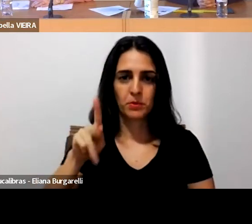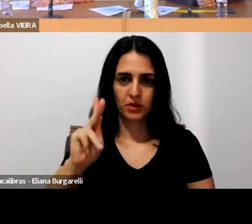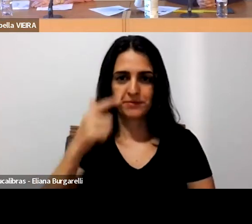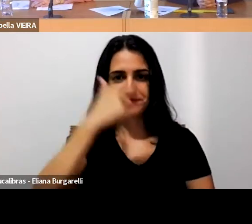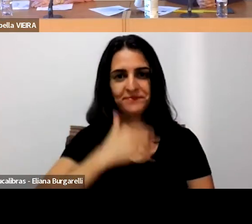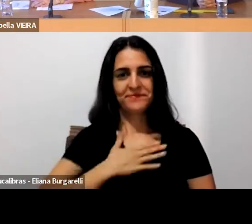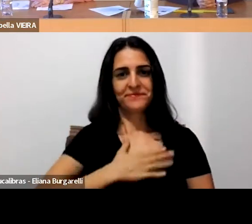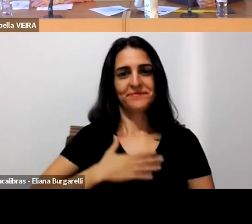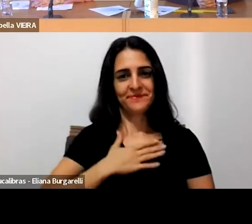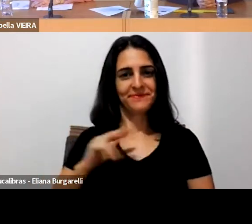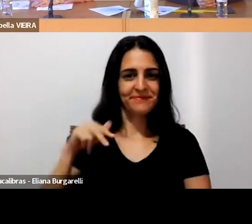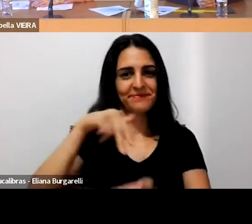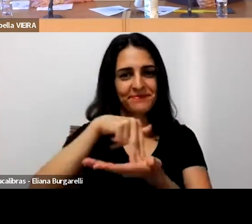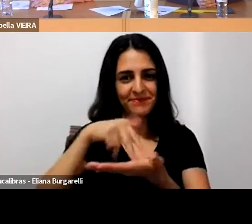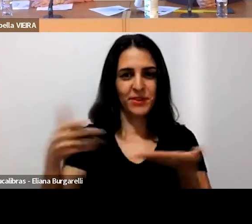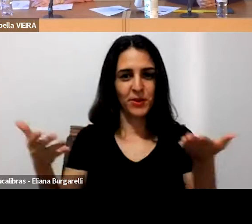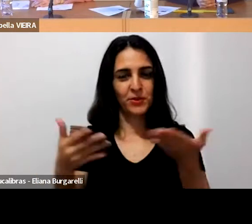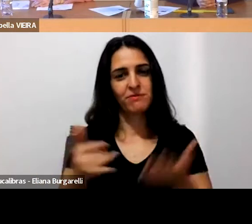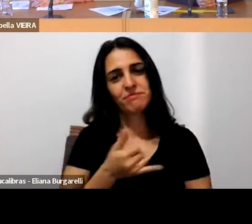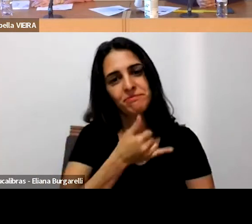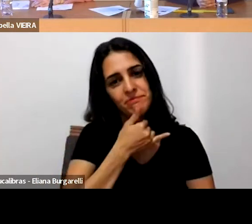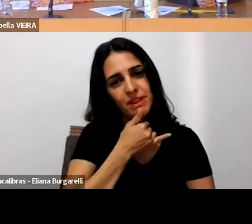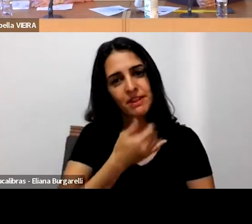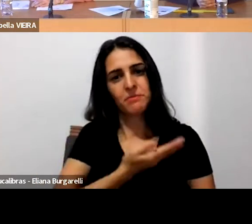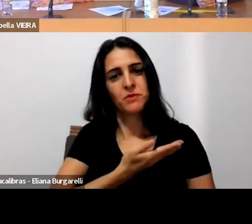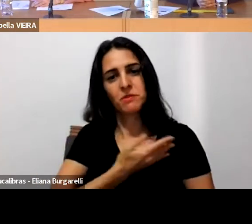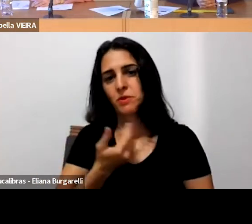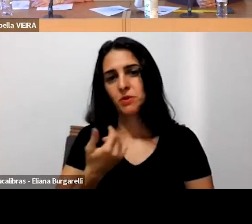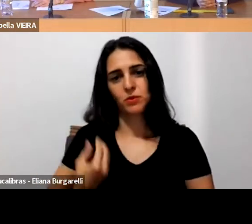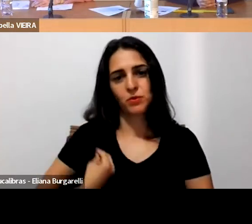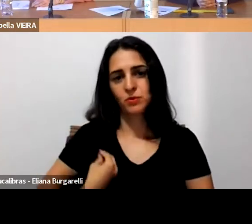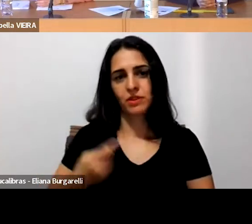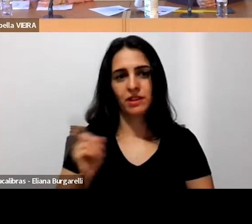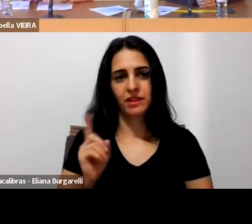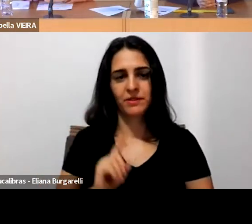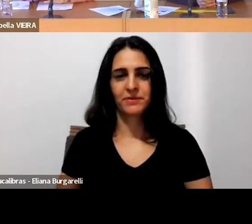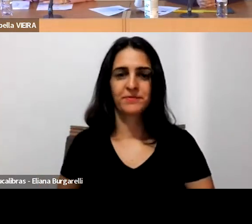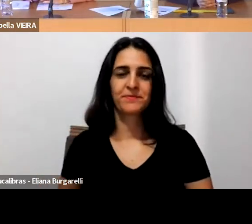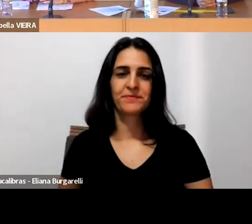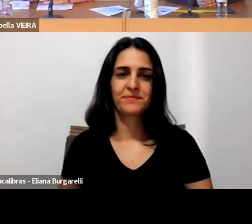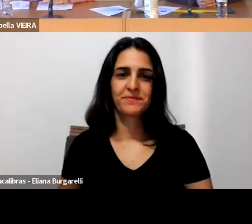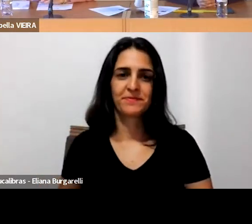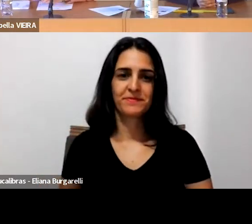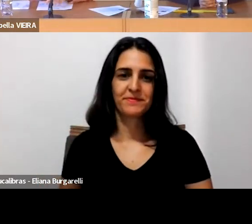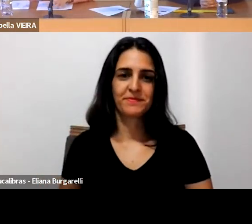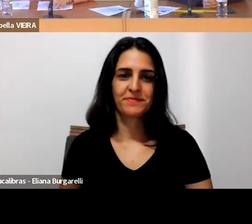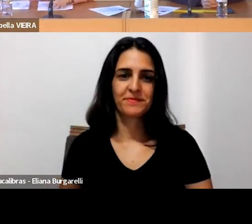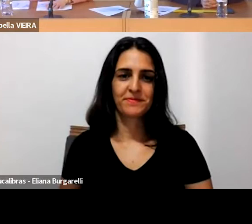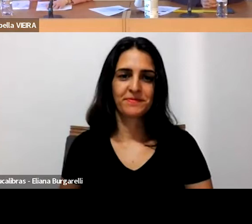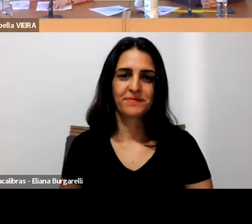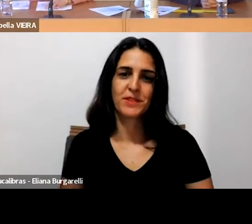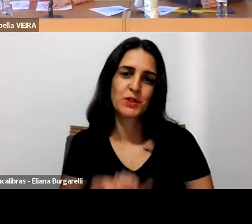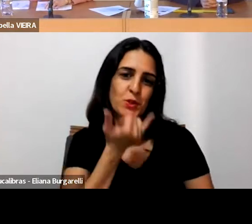prazer estar aqui hoje e uma pena meus companheiros não estarem aqui. Ouais, mais grâce à la technologie, on peut quand